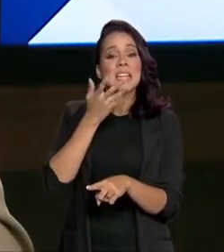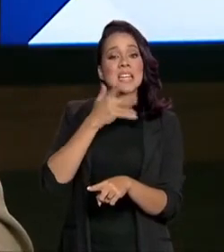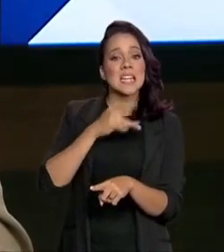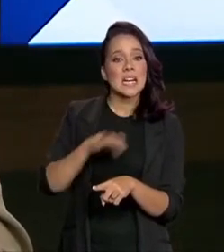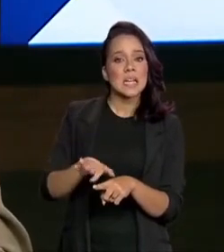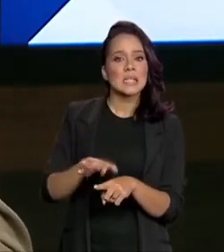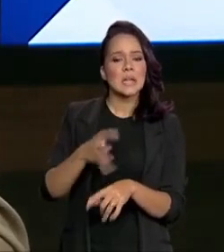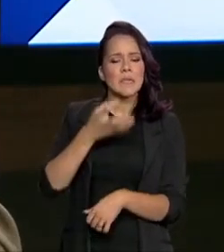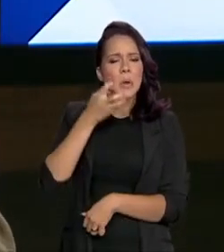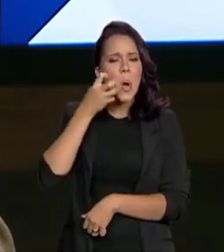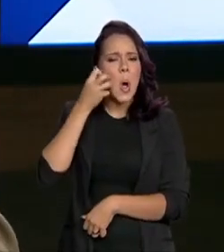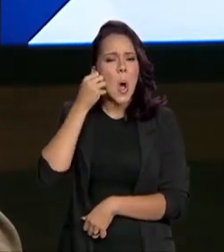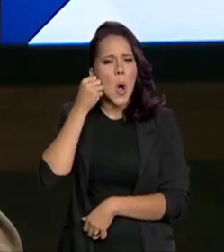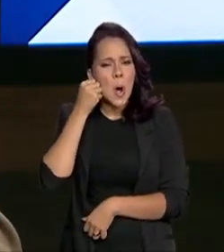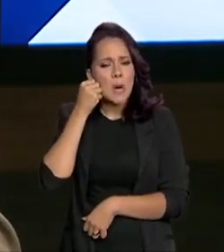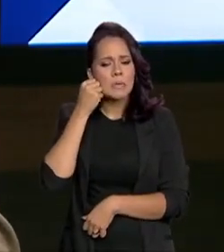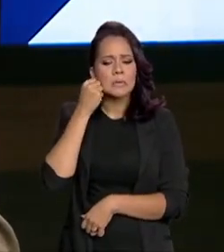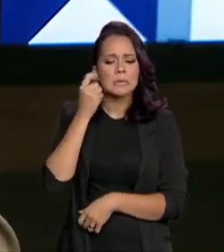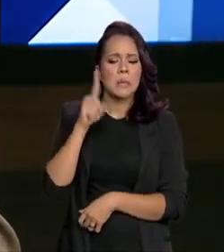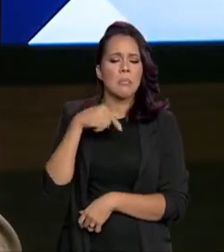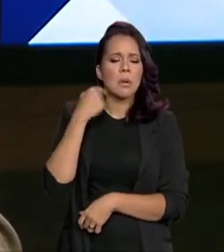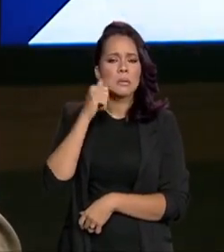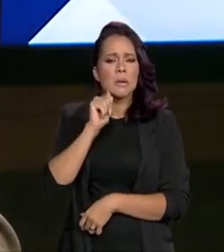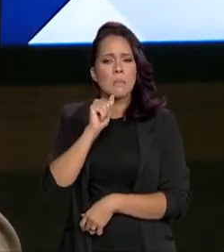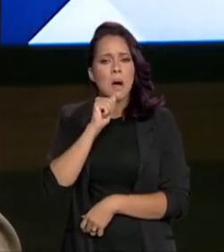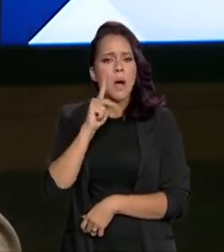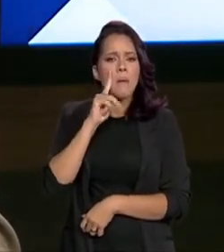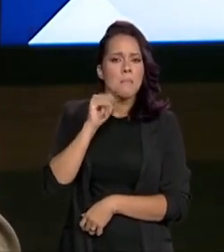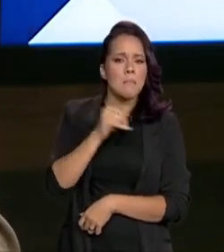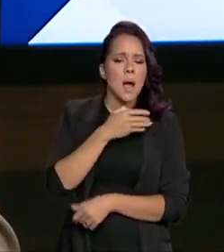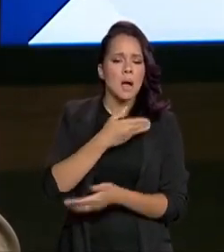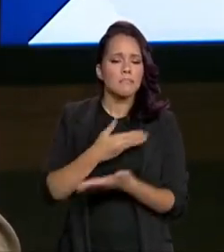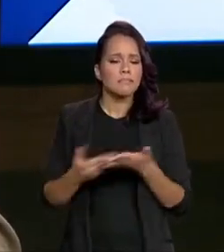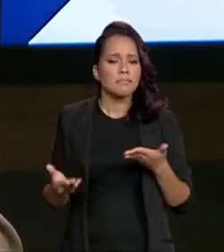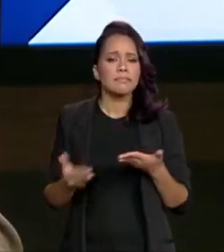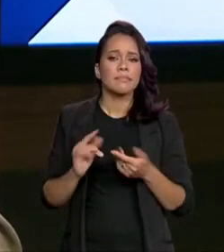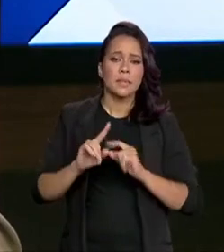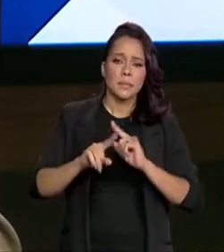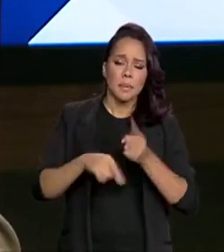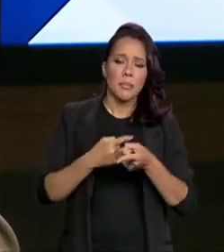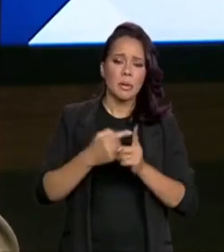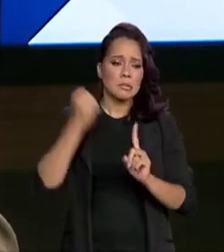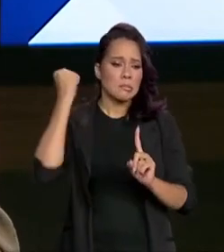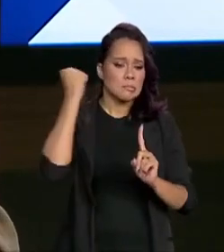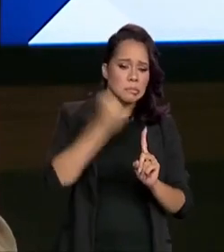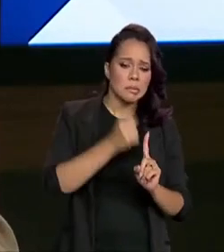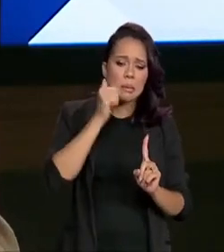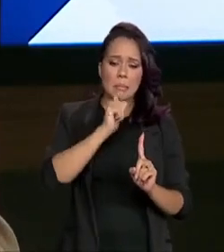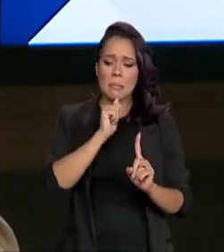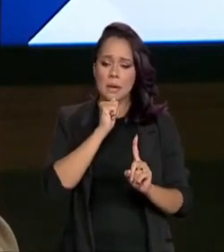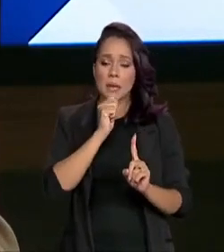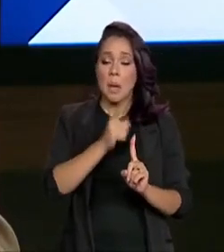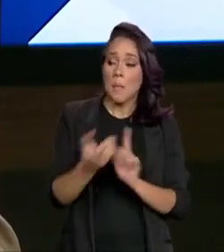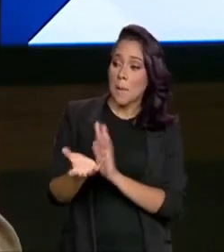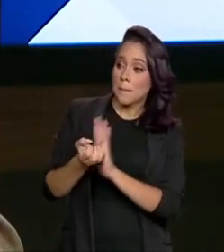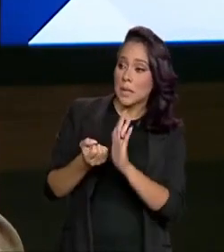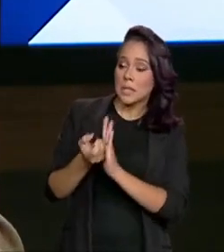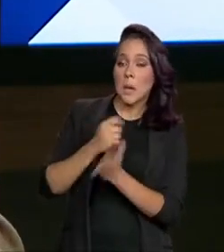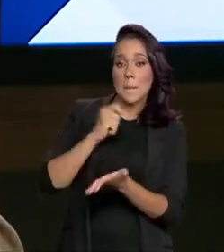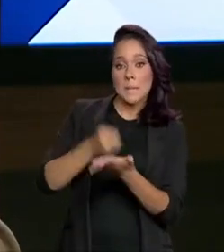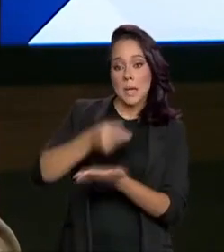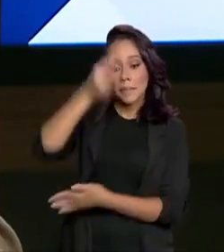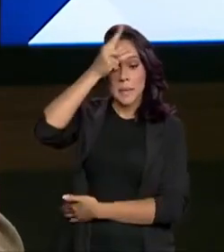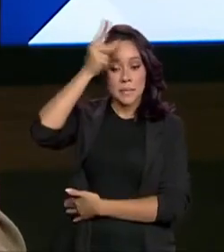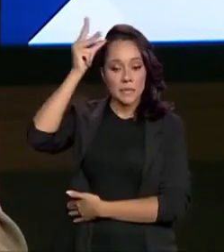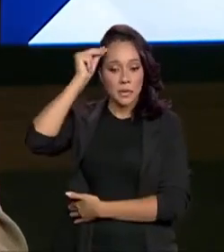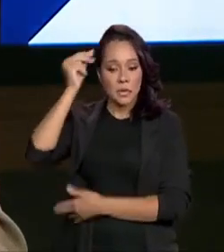que ficam órfãs depois de perder a mãe por causa do feminicídio. Agora elas podem receber uma pensão paga pela prefeitura.